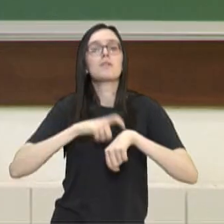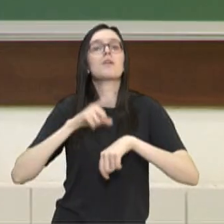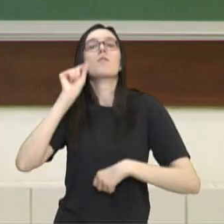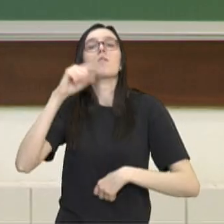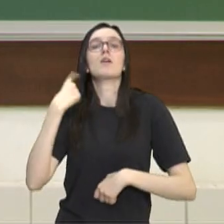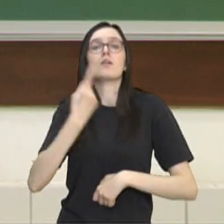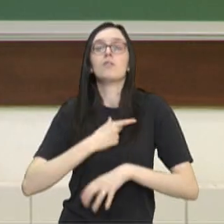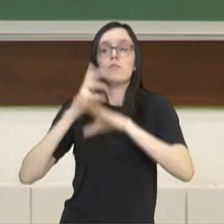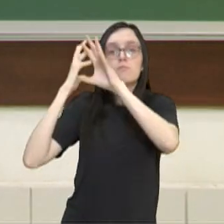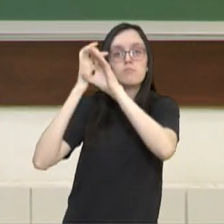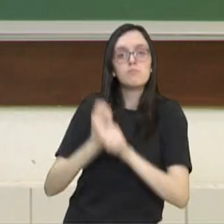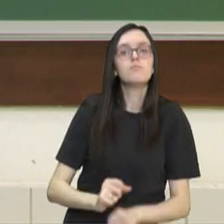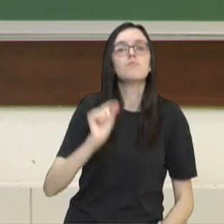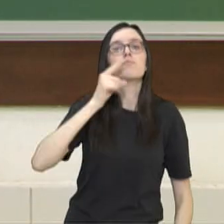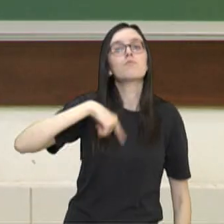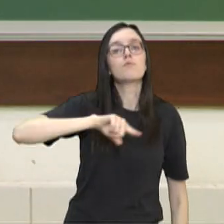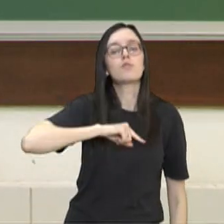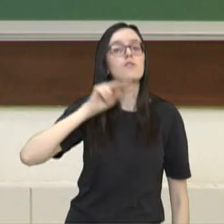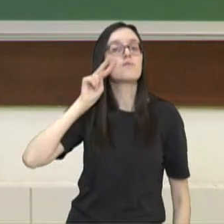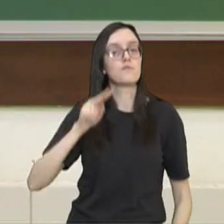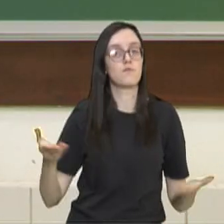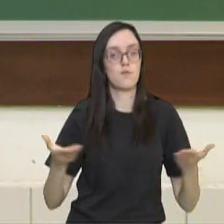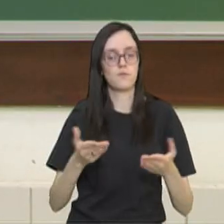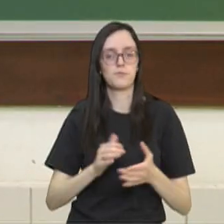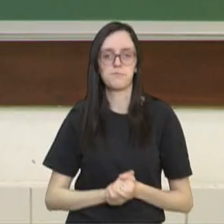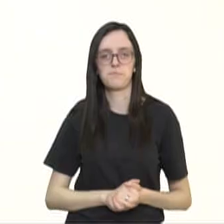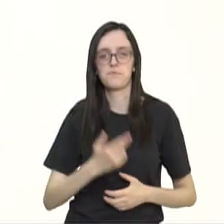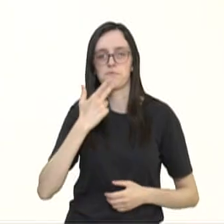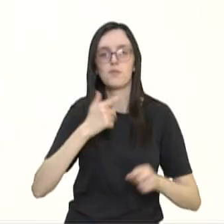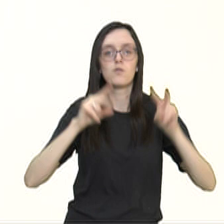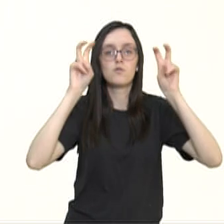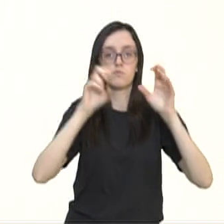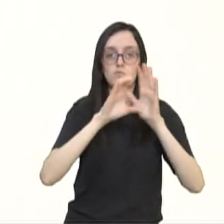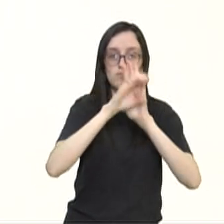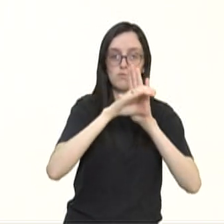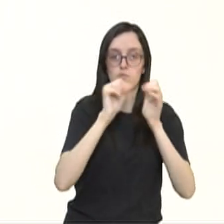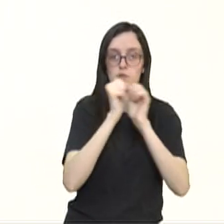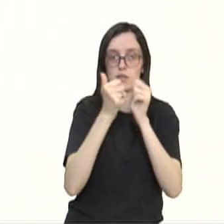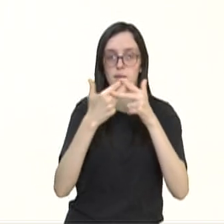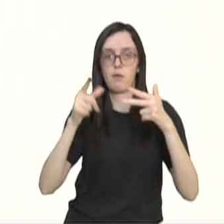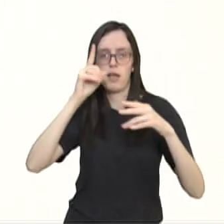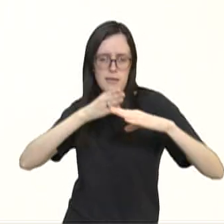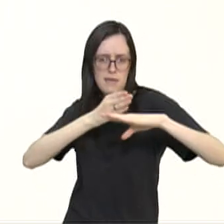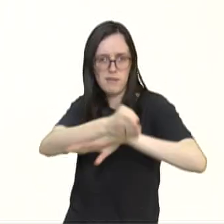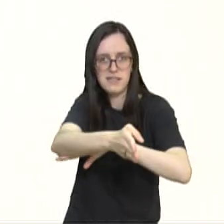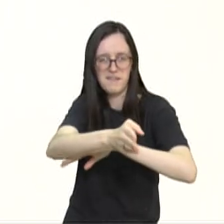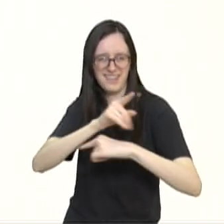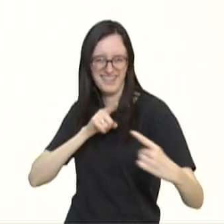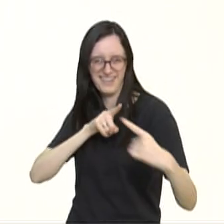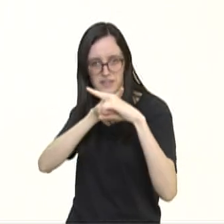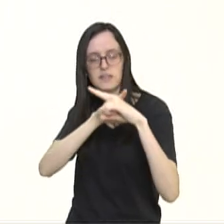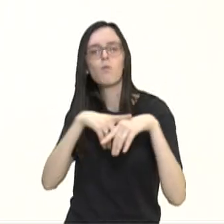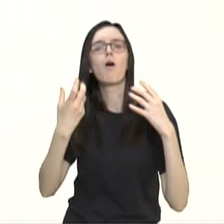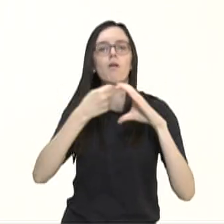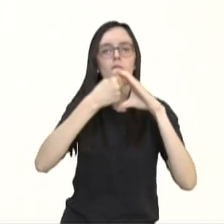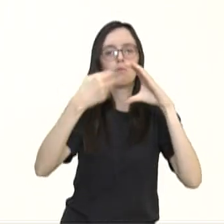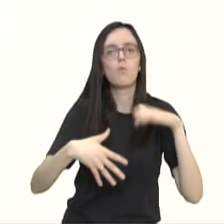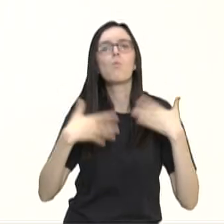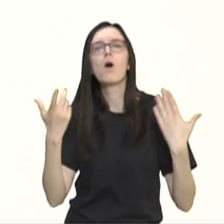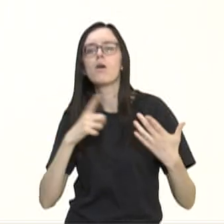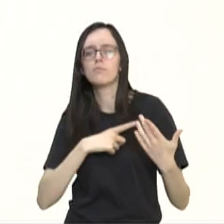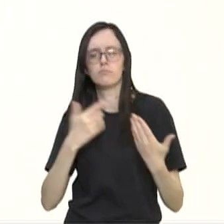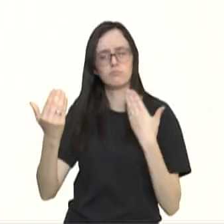crítico. Que site, que material é importante, o que tem, né, uma veracidade maior. Então, e lembre-se